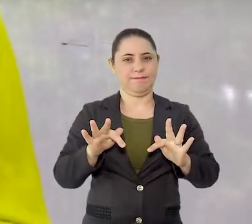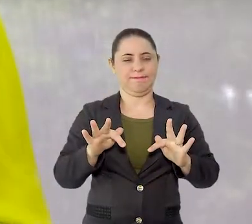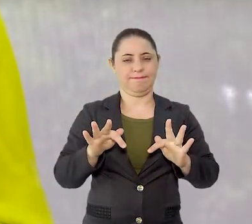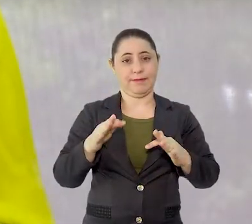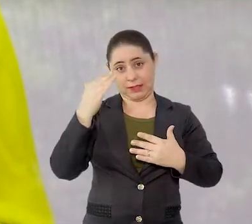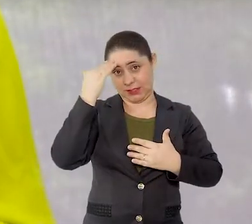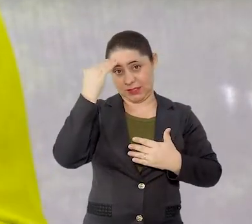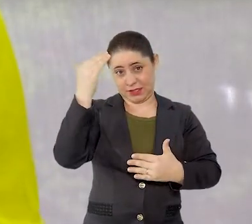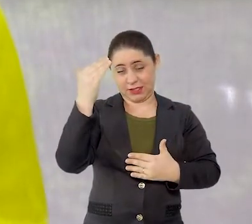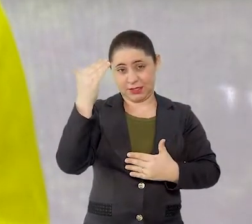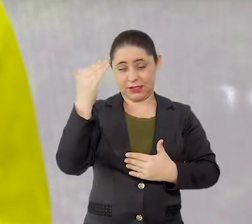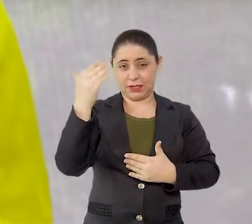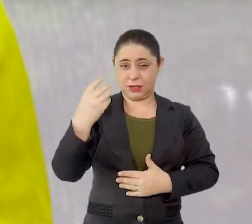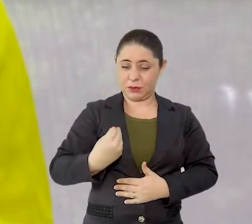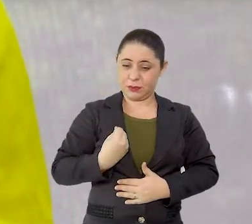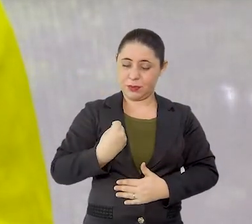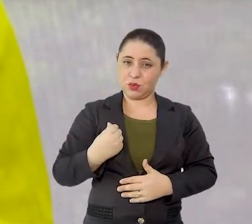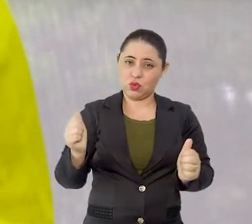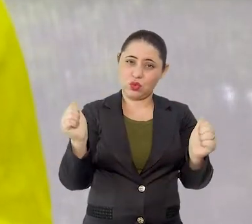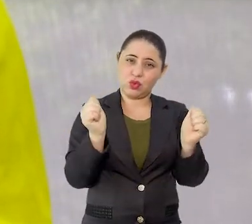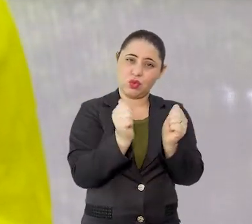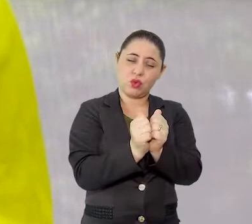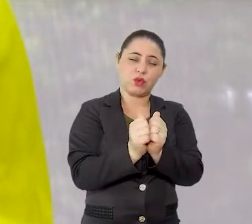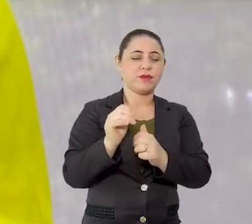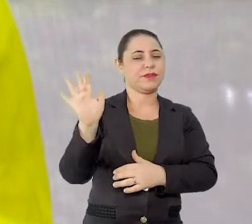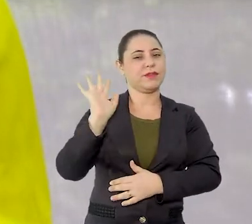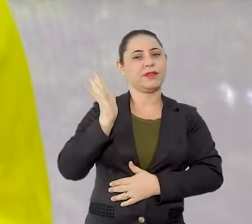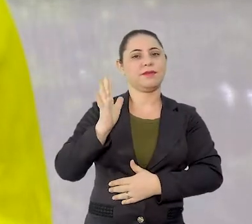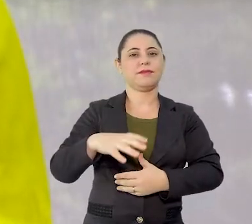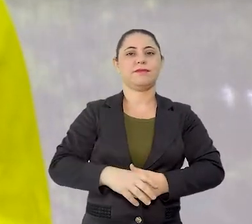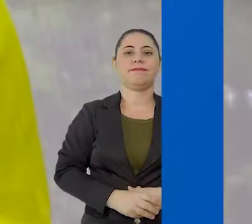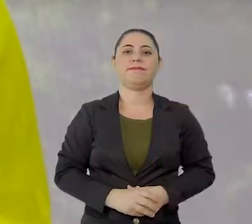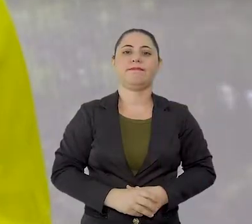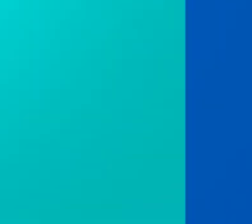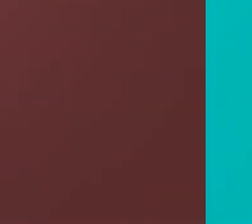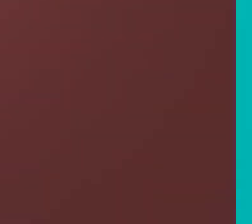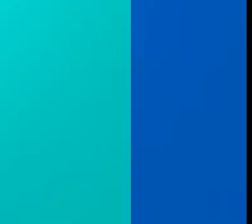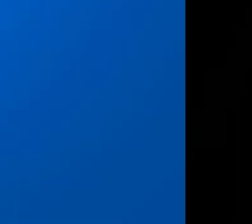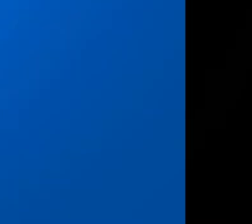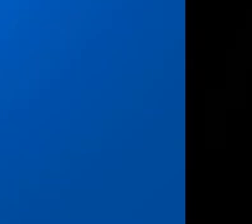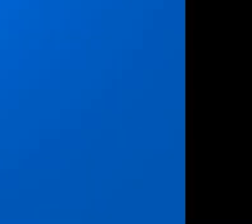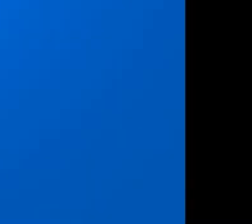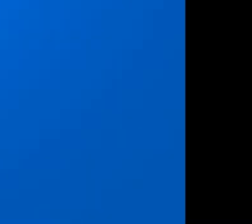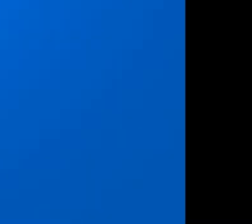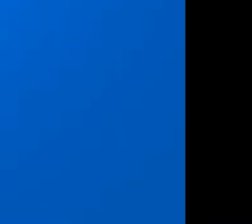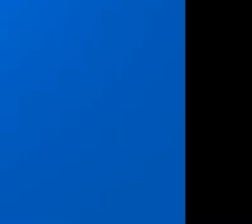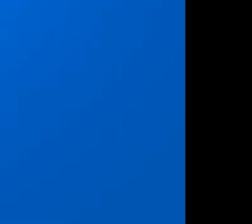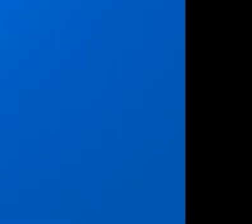Eu vou ficando por aqui, eu agradeço pela sua companhia e até a próxima edição.